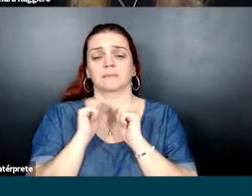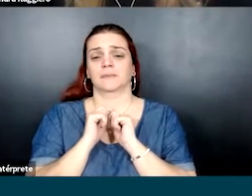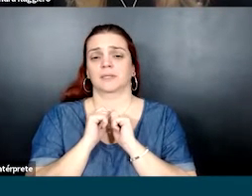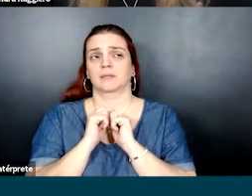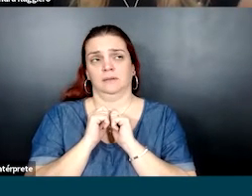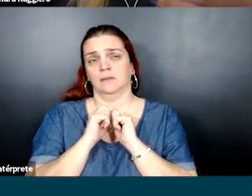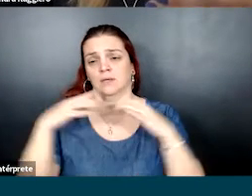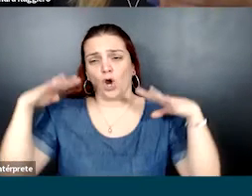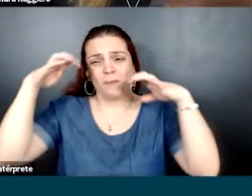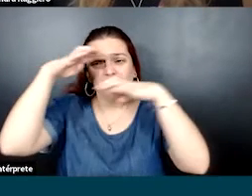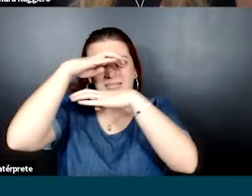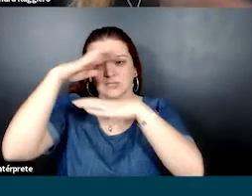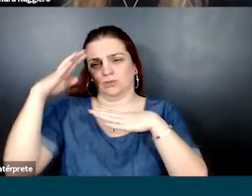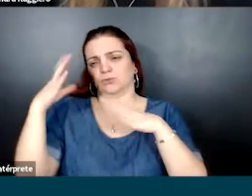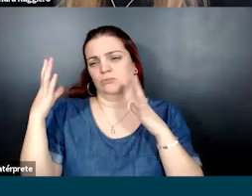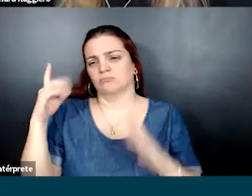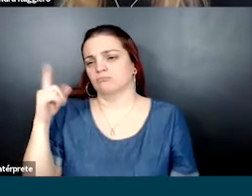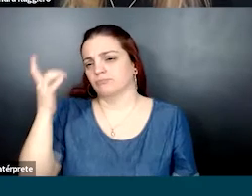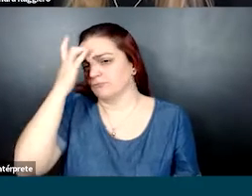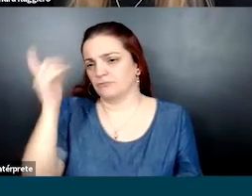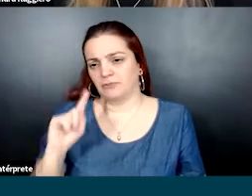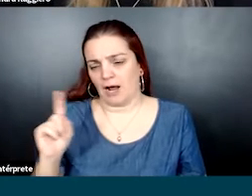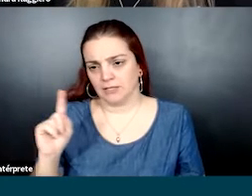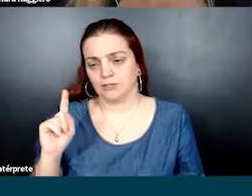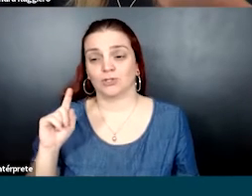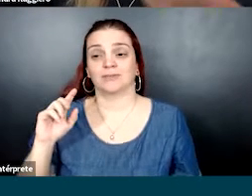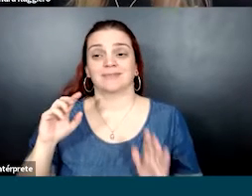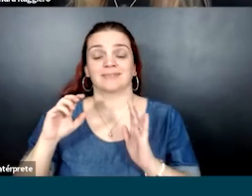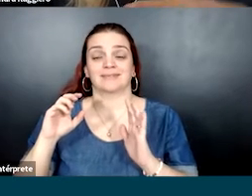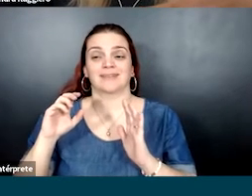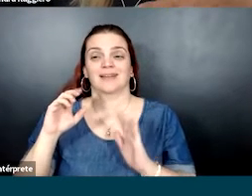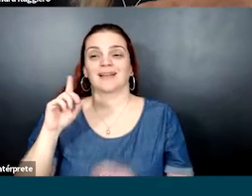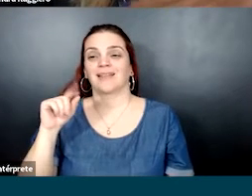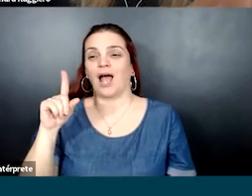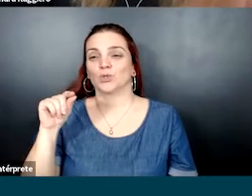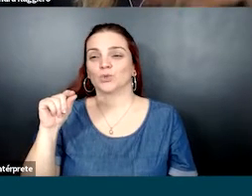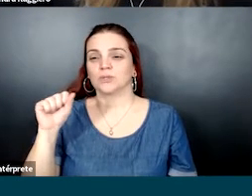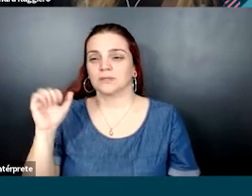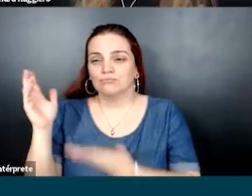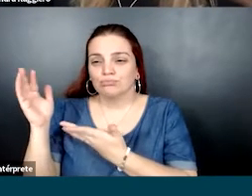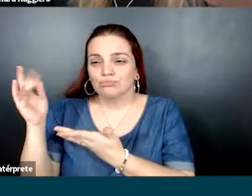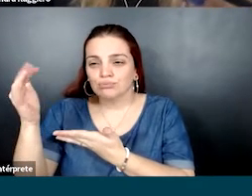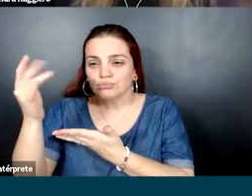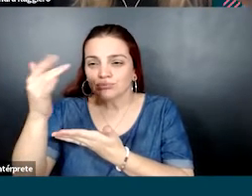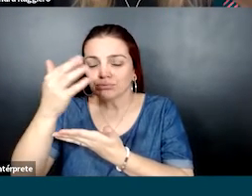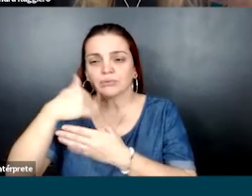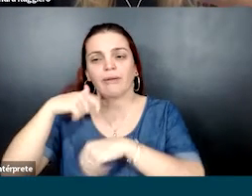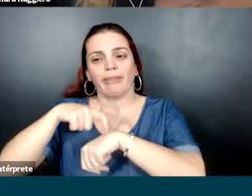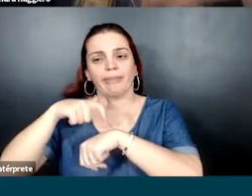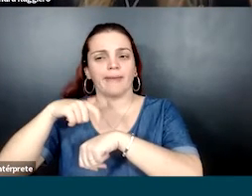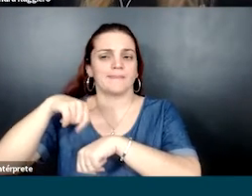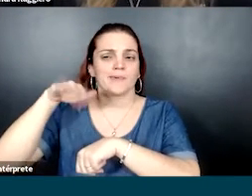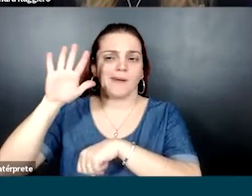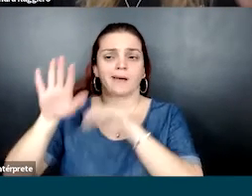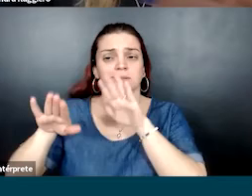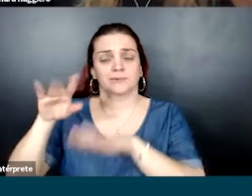sua complexidade, né? Os produtos de dados, eles tendem a levar um tempo um pouco maior na sua